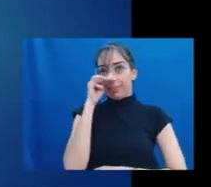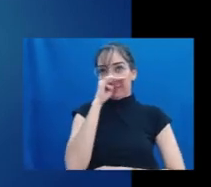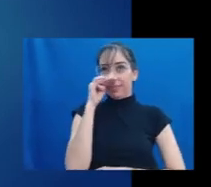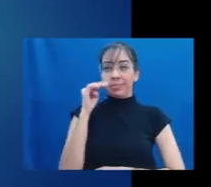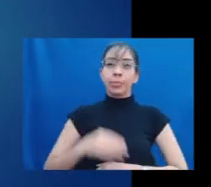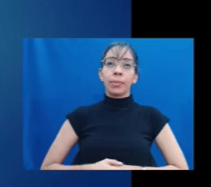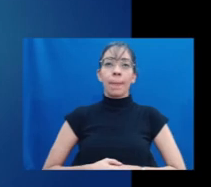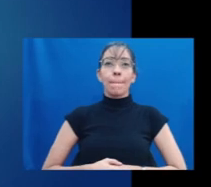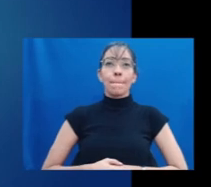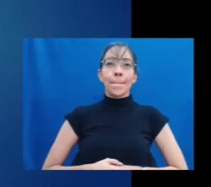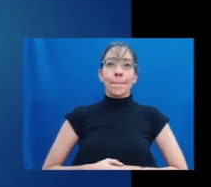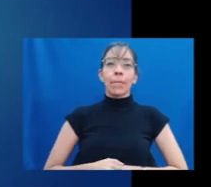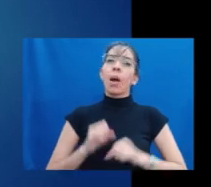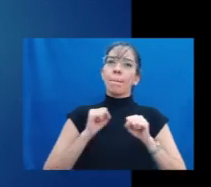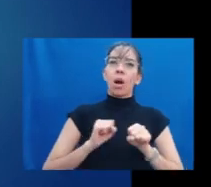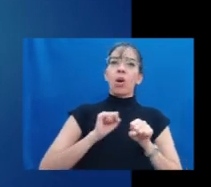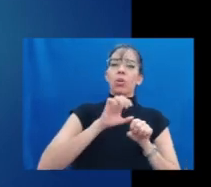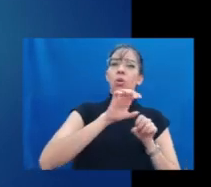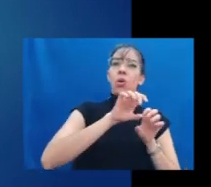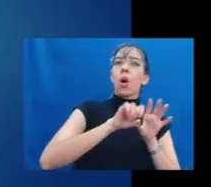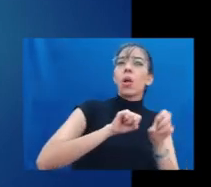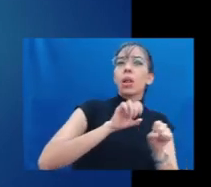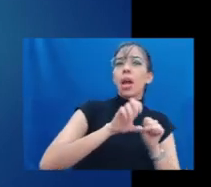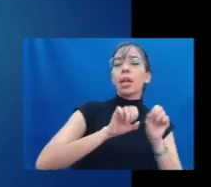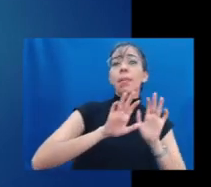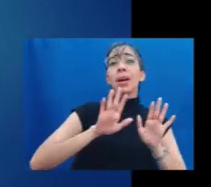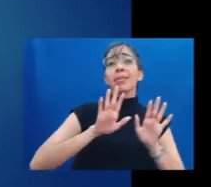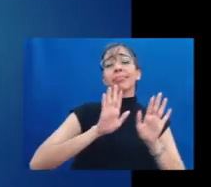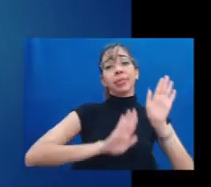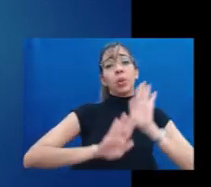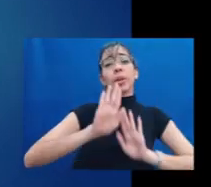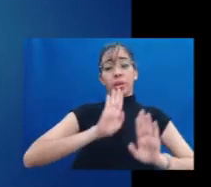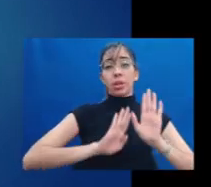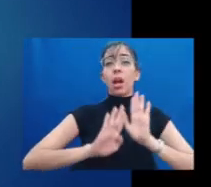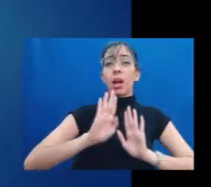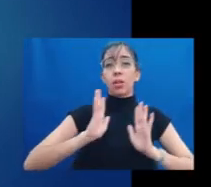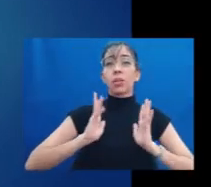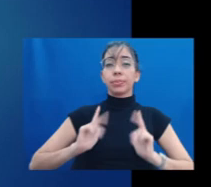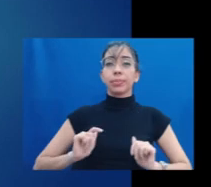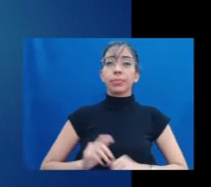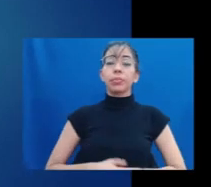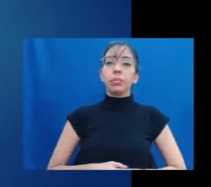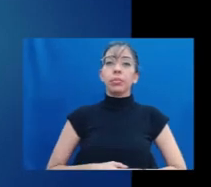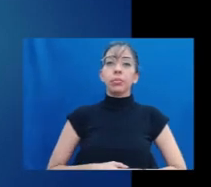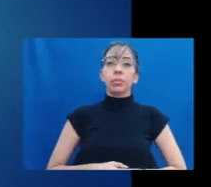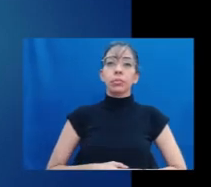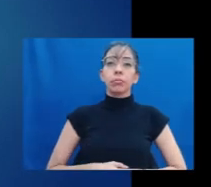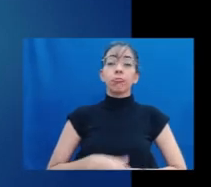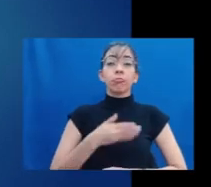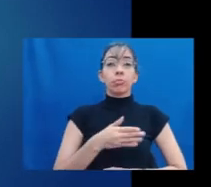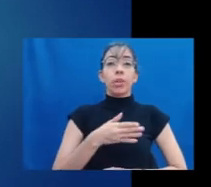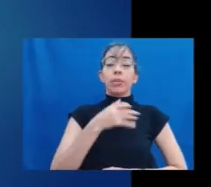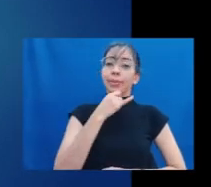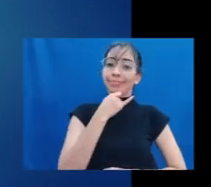Quando pode-se fazer ali uma coleta, né? Ou tá numa situação que pode haver a presença desses gases, tá? Então